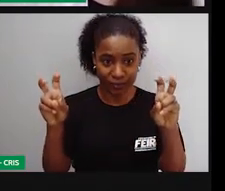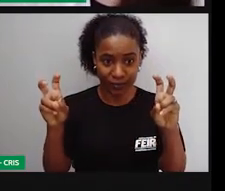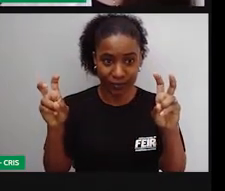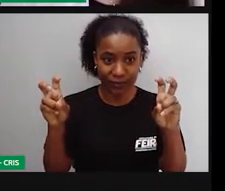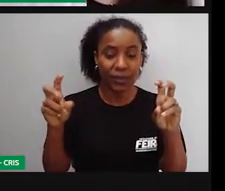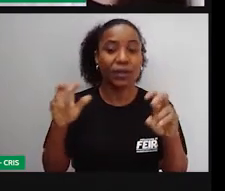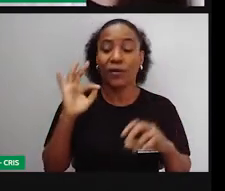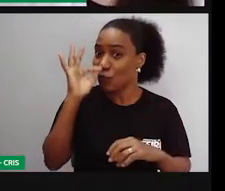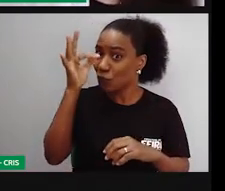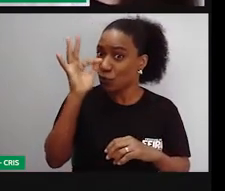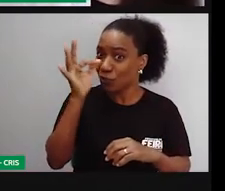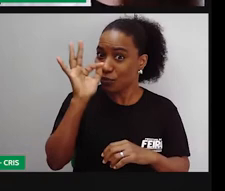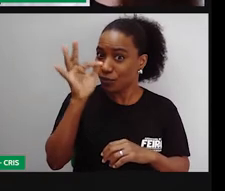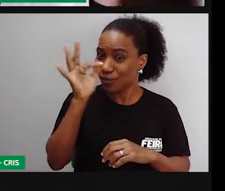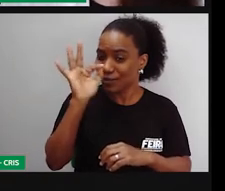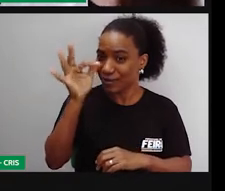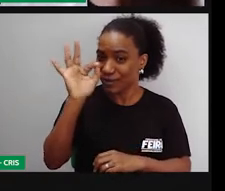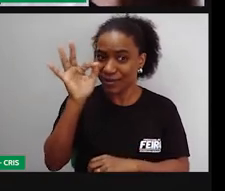lá